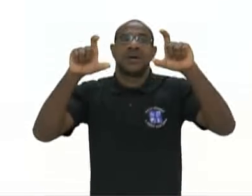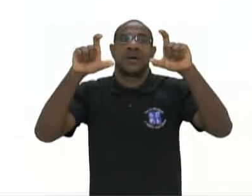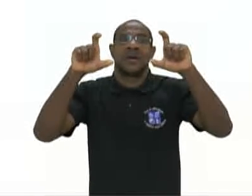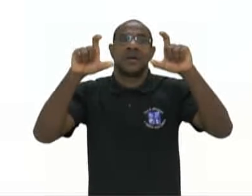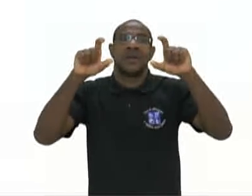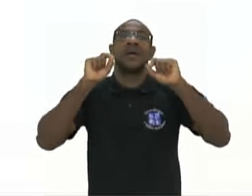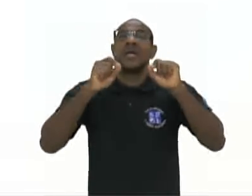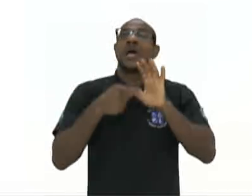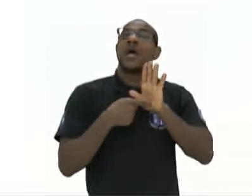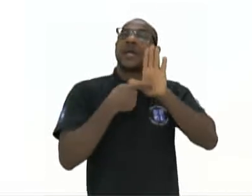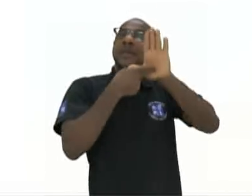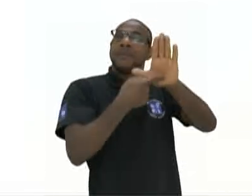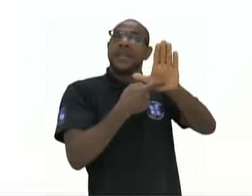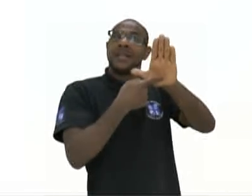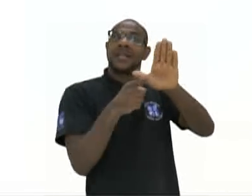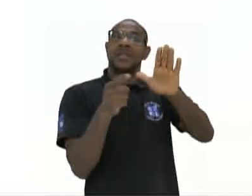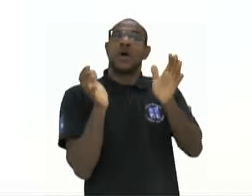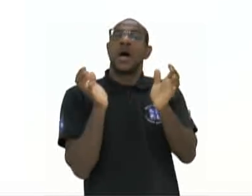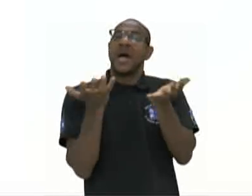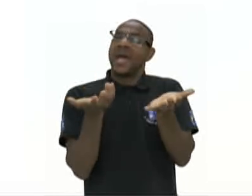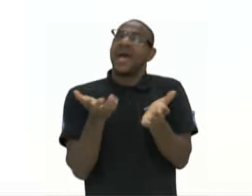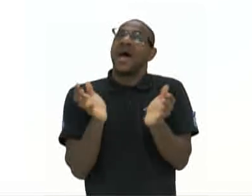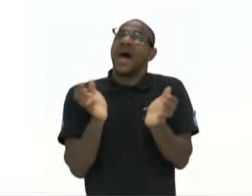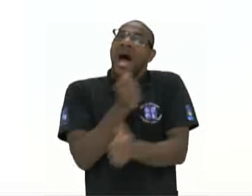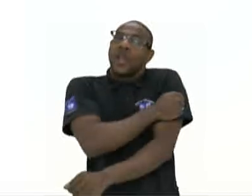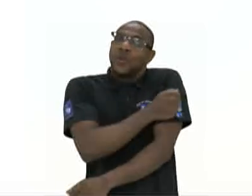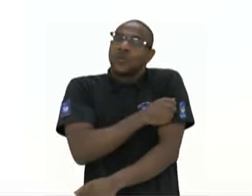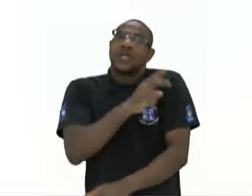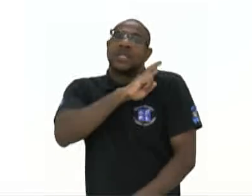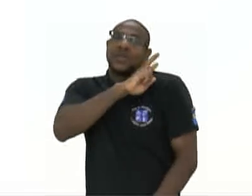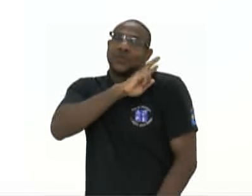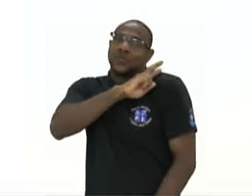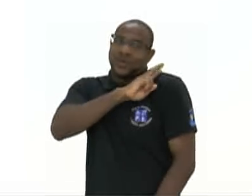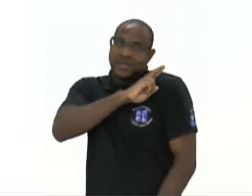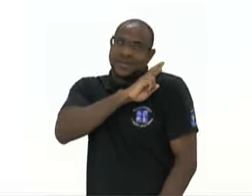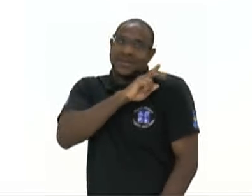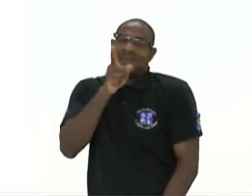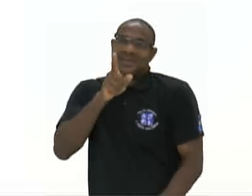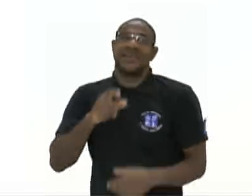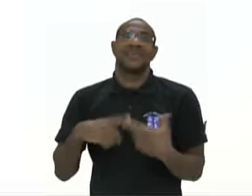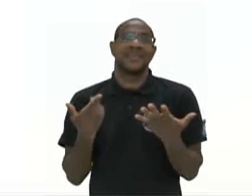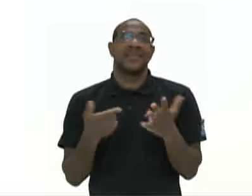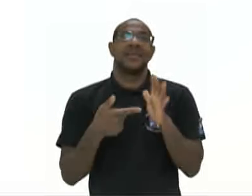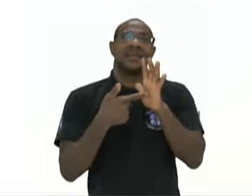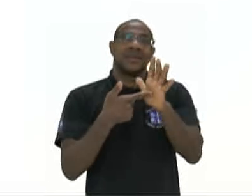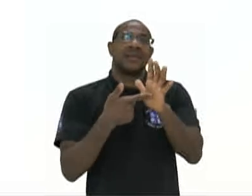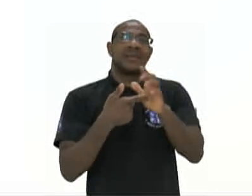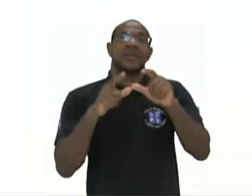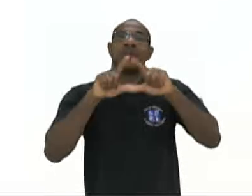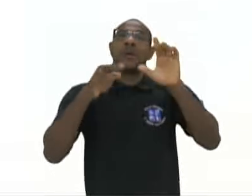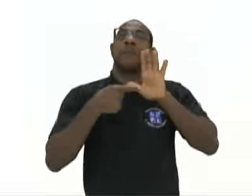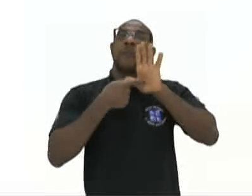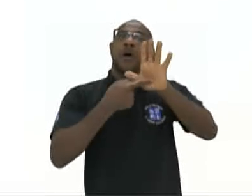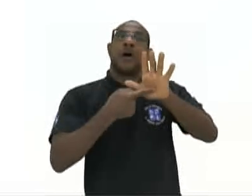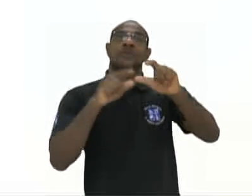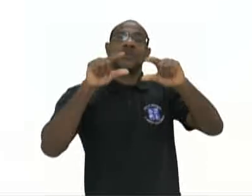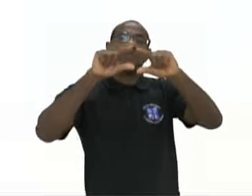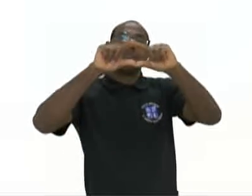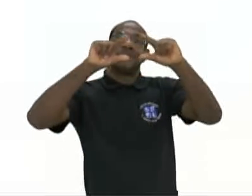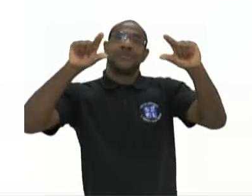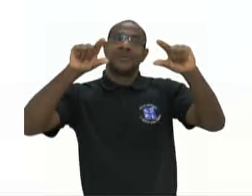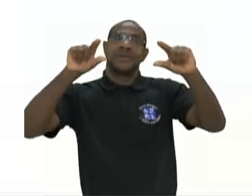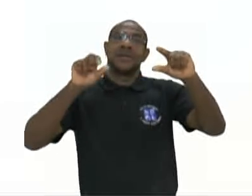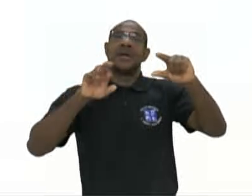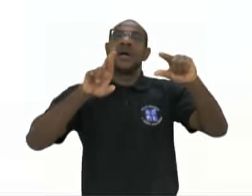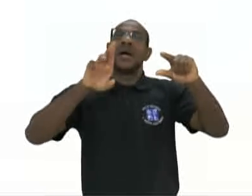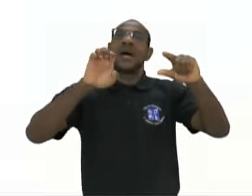emissor, ele se apresenta, os alunos do 2º ano do ensino médio. O repúdio, manifestam seu mais veemente repúdio